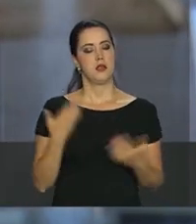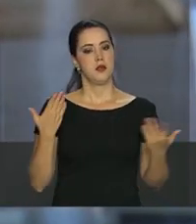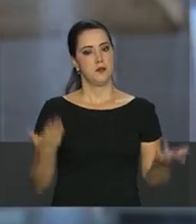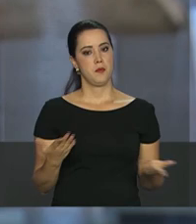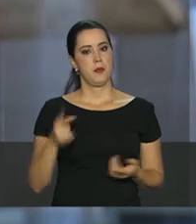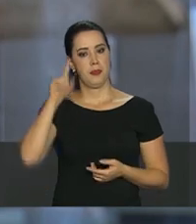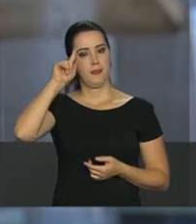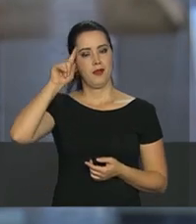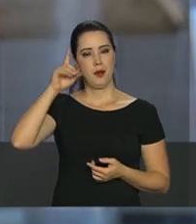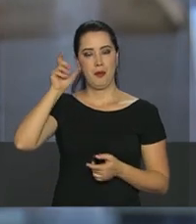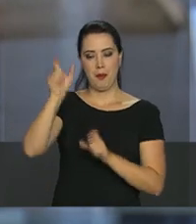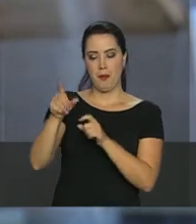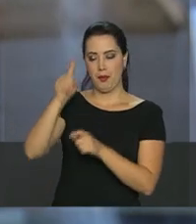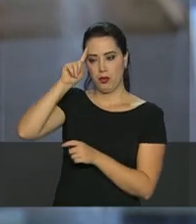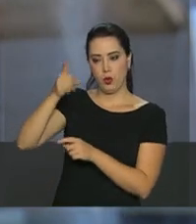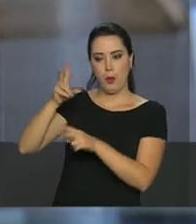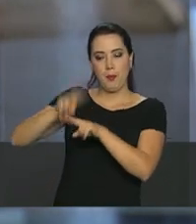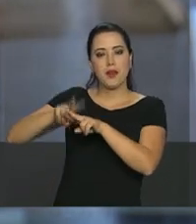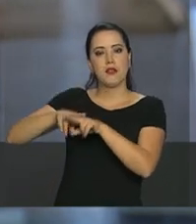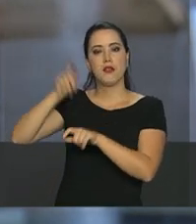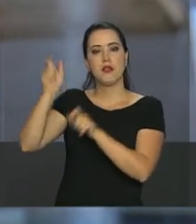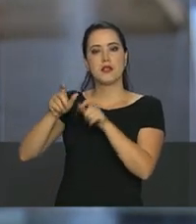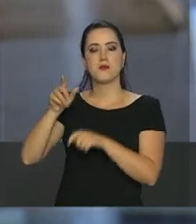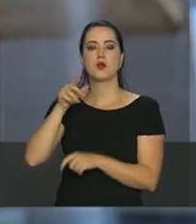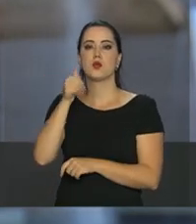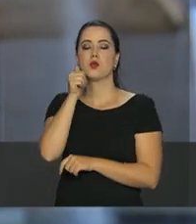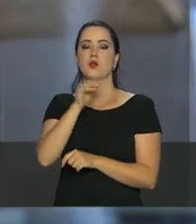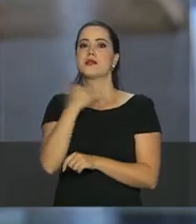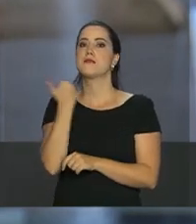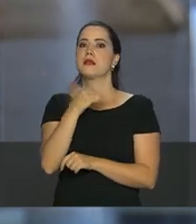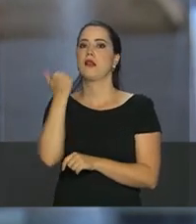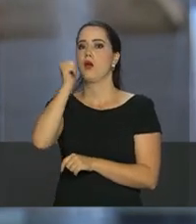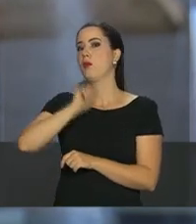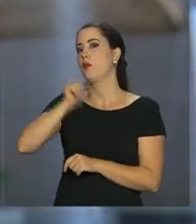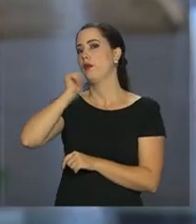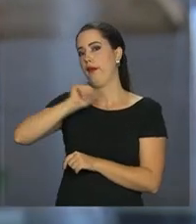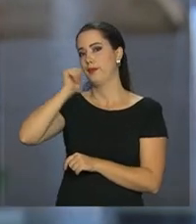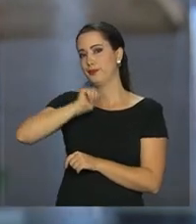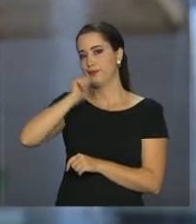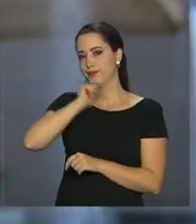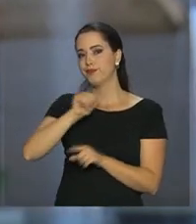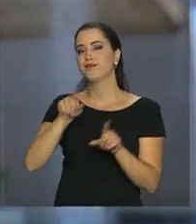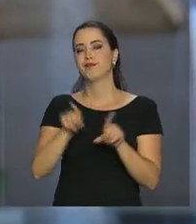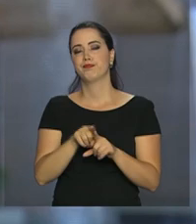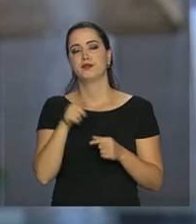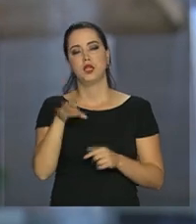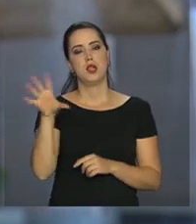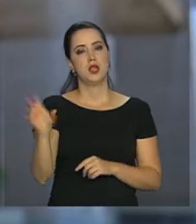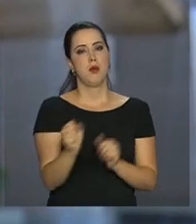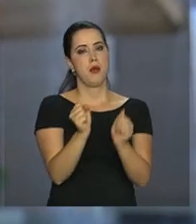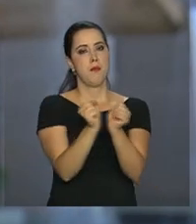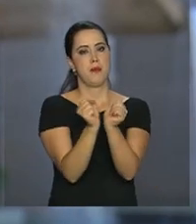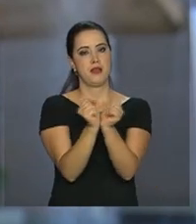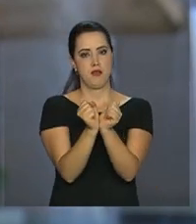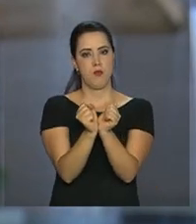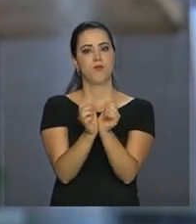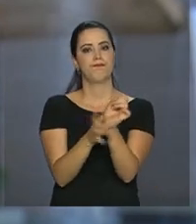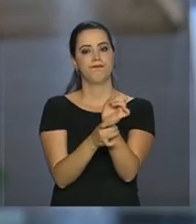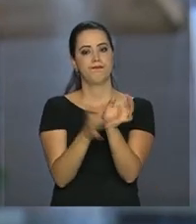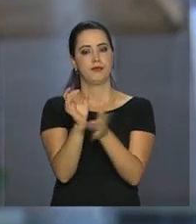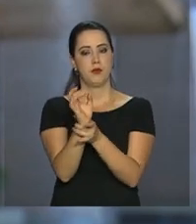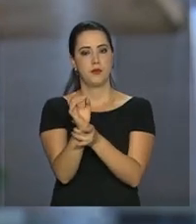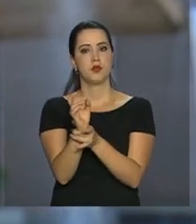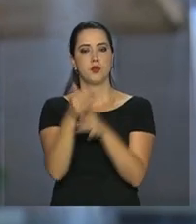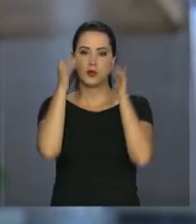homicídios e feminicídios, que é o assassinato de mulheres motivado pelo gênero. Também foram presas pessoas que descumpriram medidas